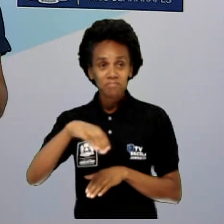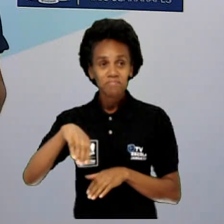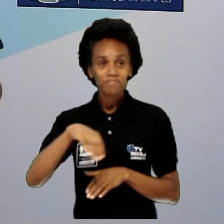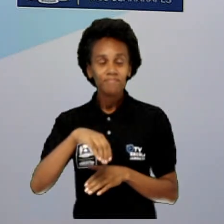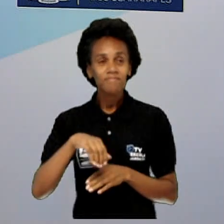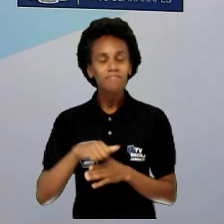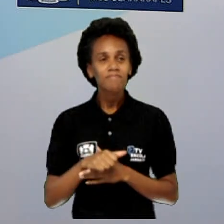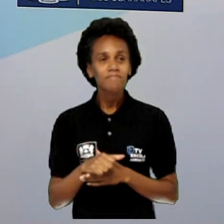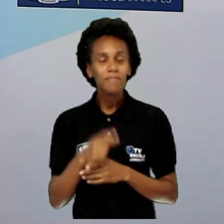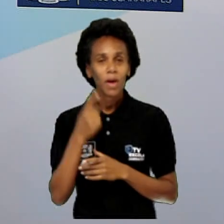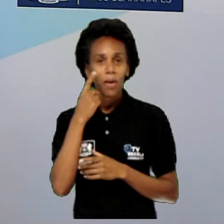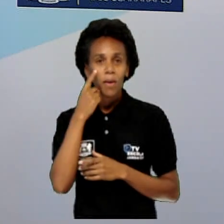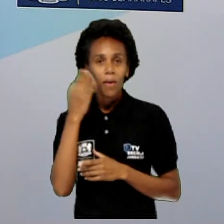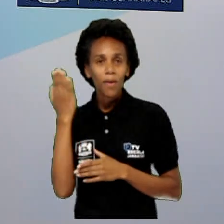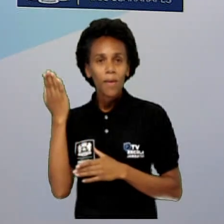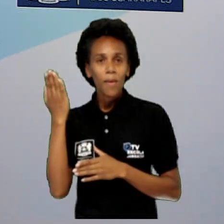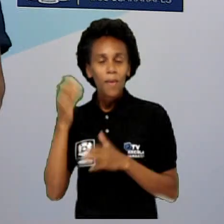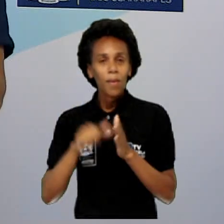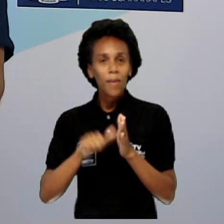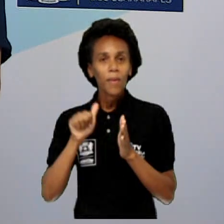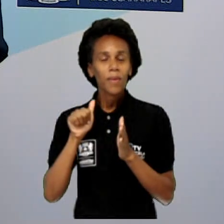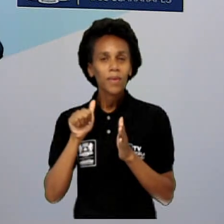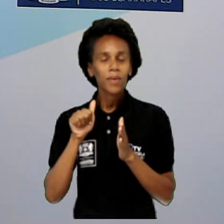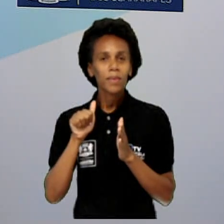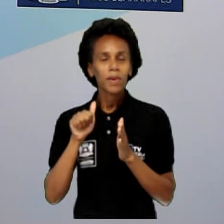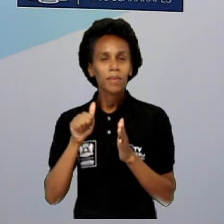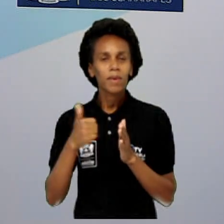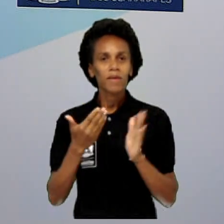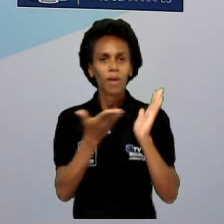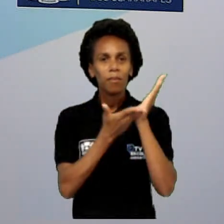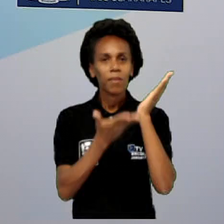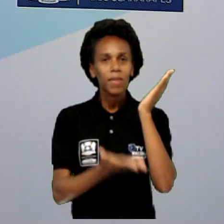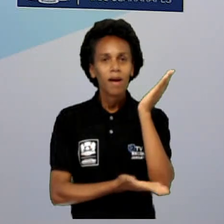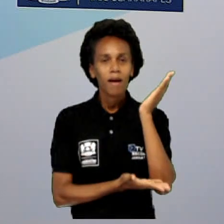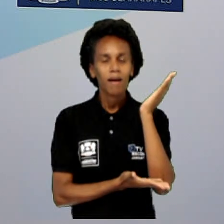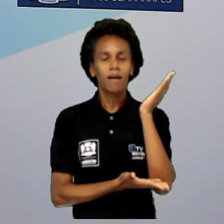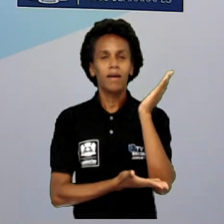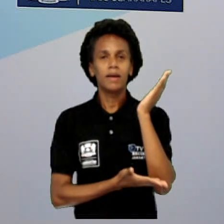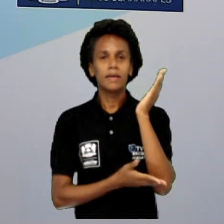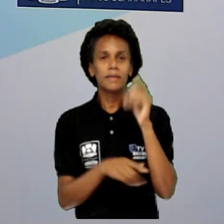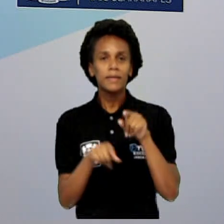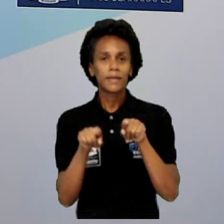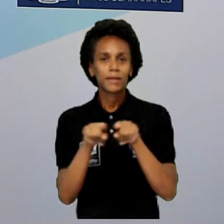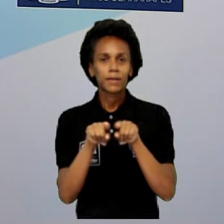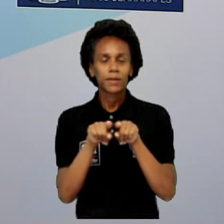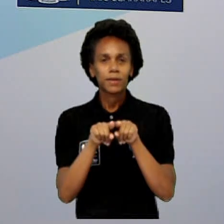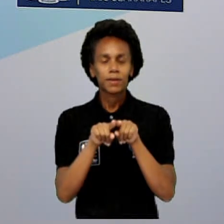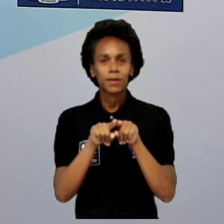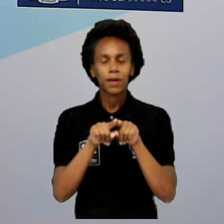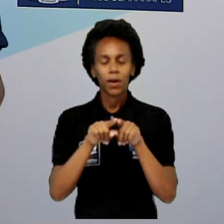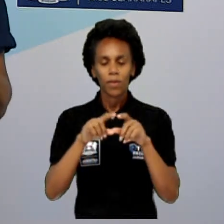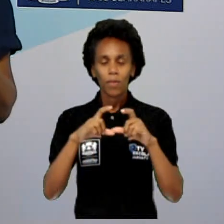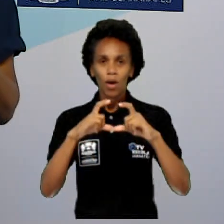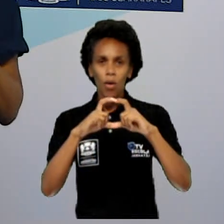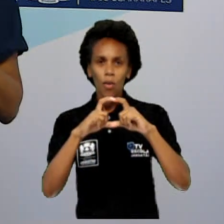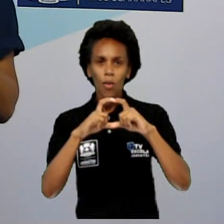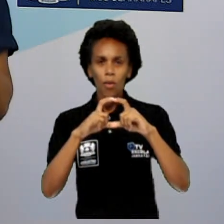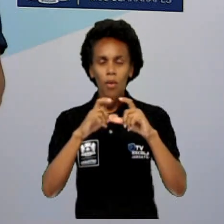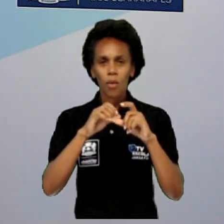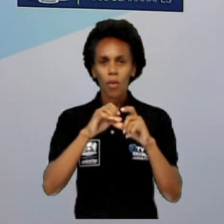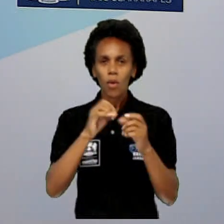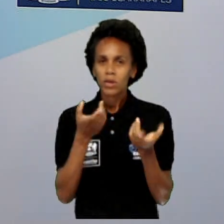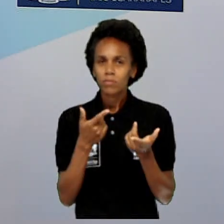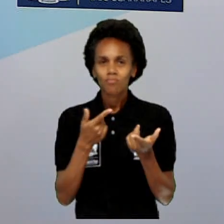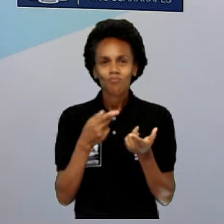feito com resto de madeiras e rolemãs, que são algumas peças descartadas em oficinas, onde